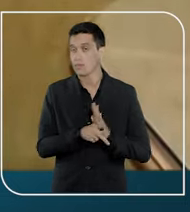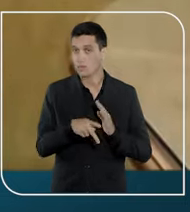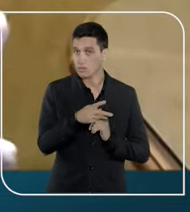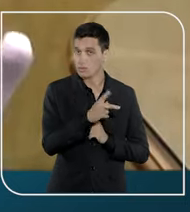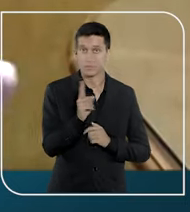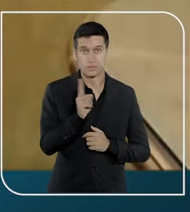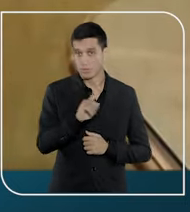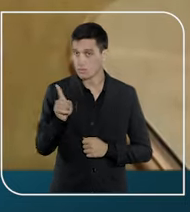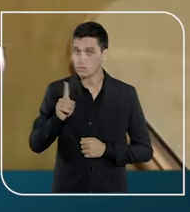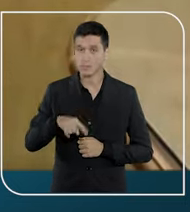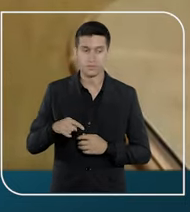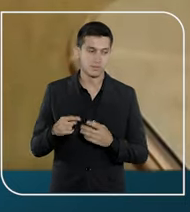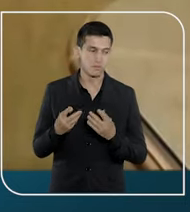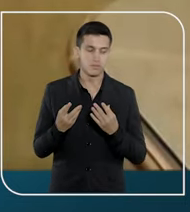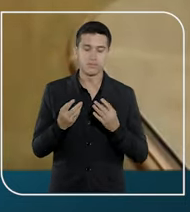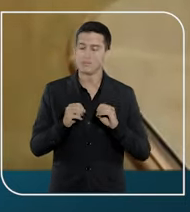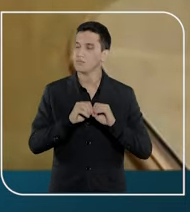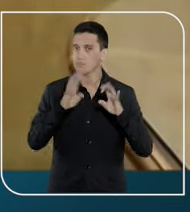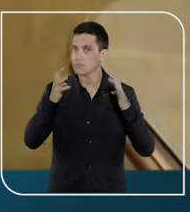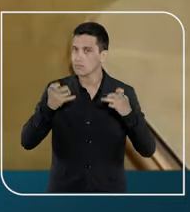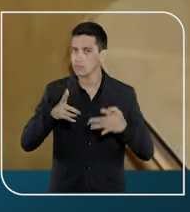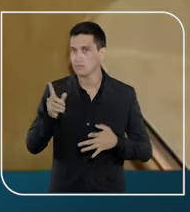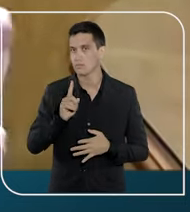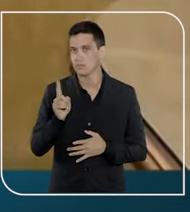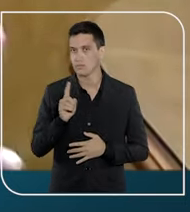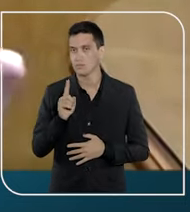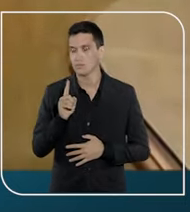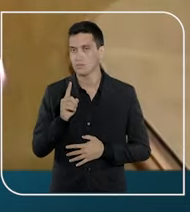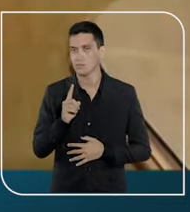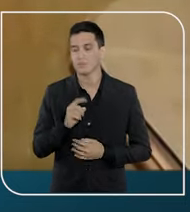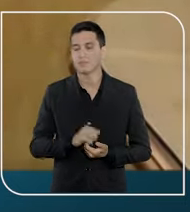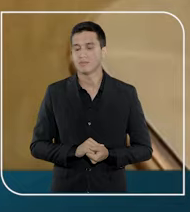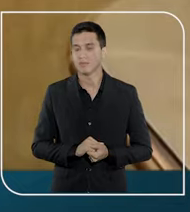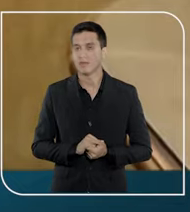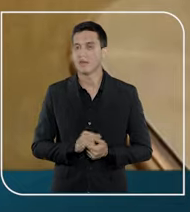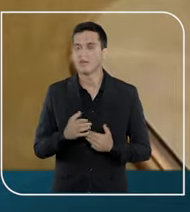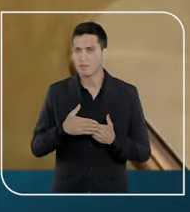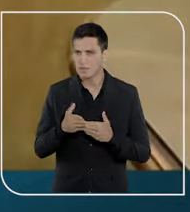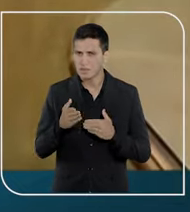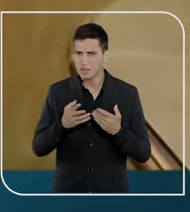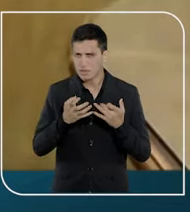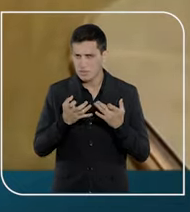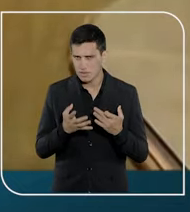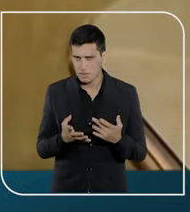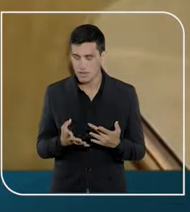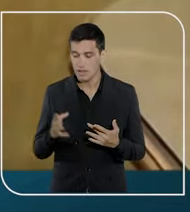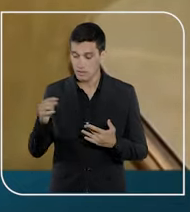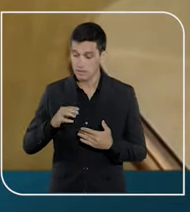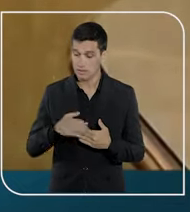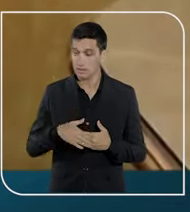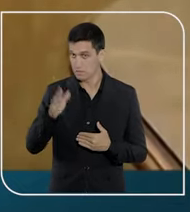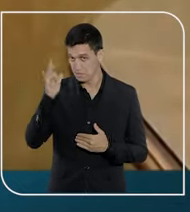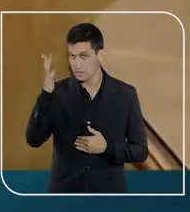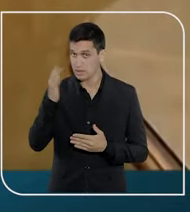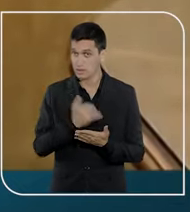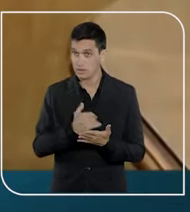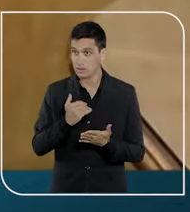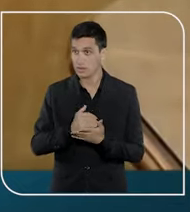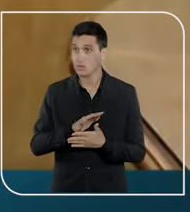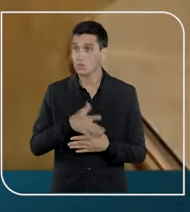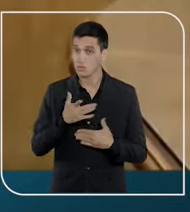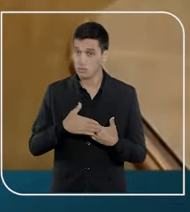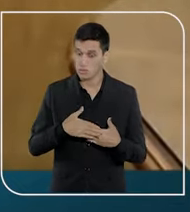claro. A redação dele não foi muito feliz. Mas vamos traduzir aqui para ficar mais fácil. Quando eu vou alienar um